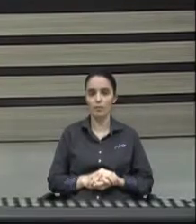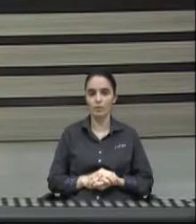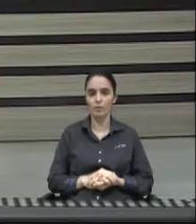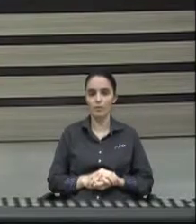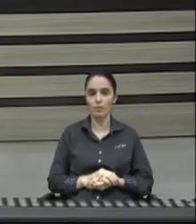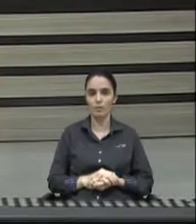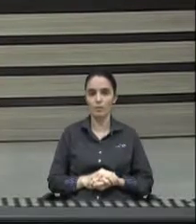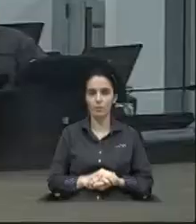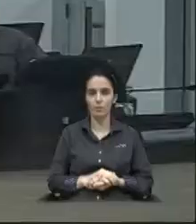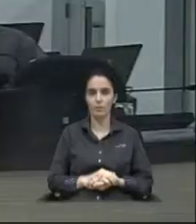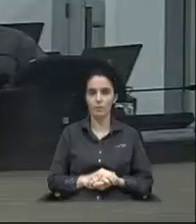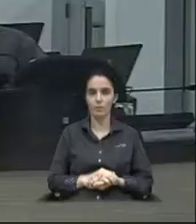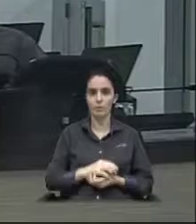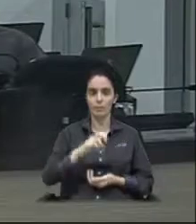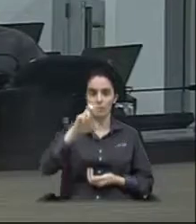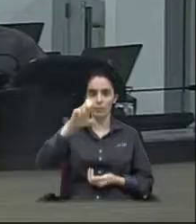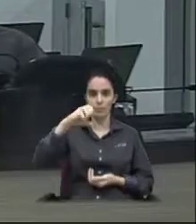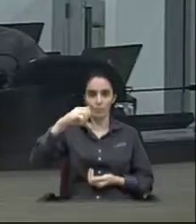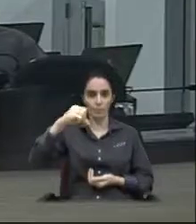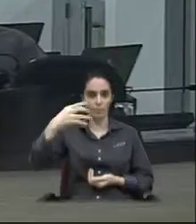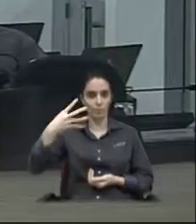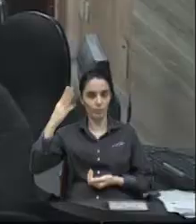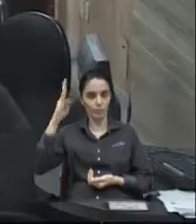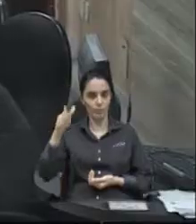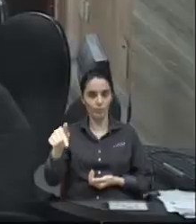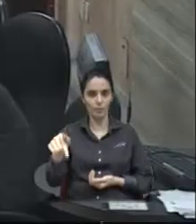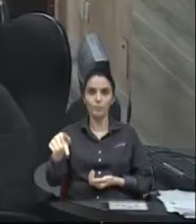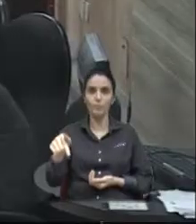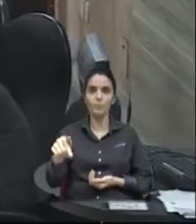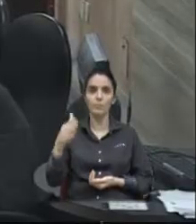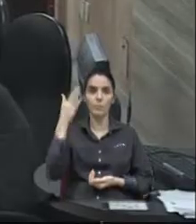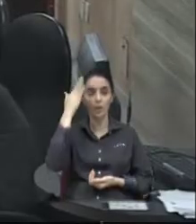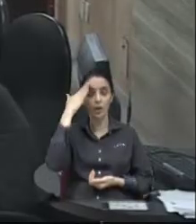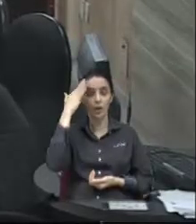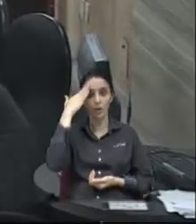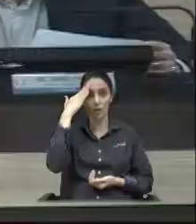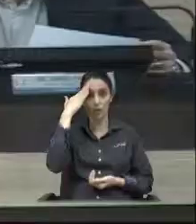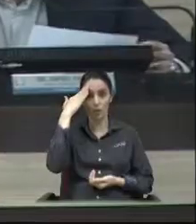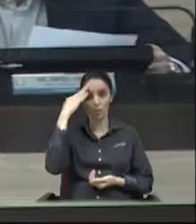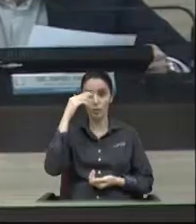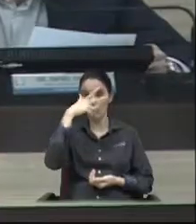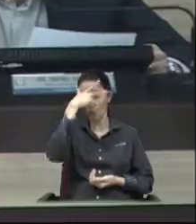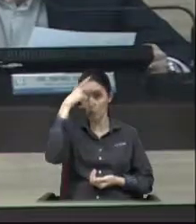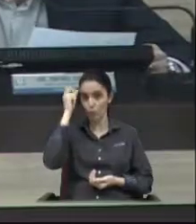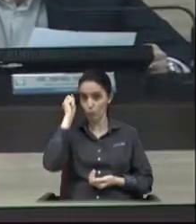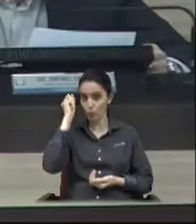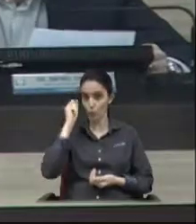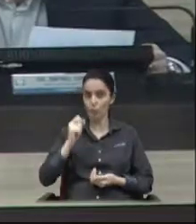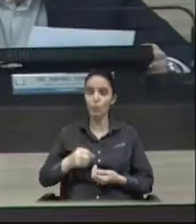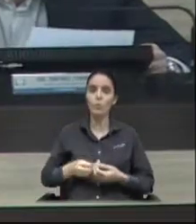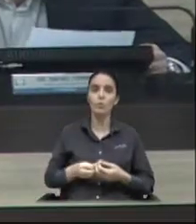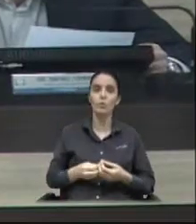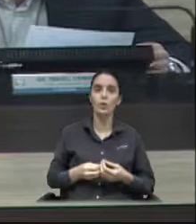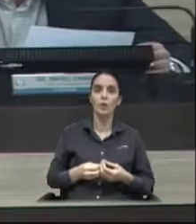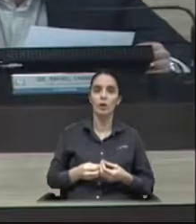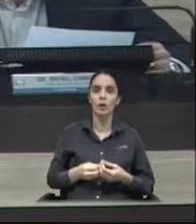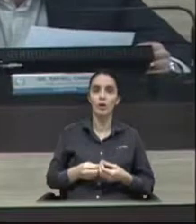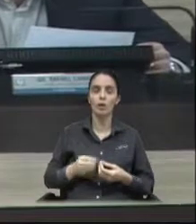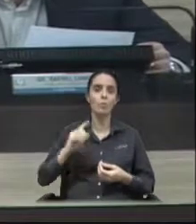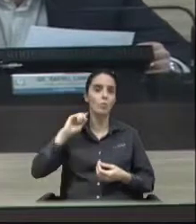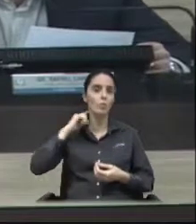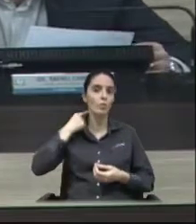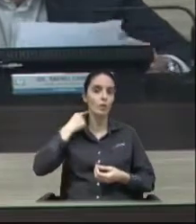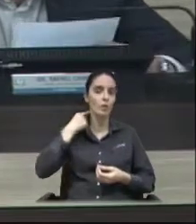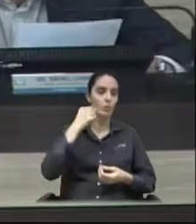requerimento número 594/2010 17 que requer informações ao poder executivo sobre expansão da coleta seletiva para